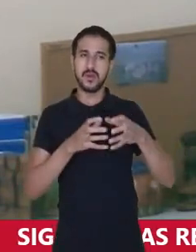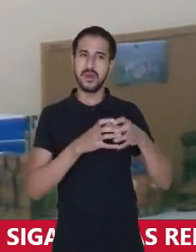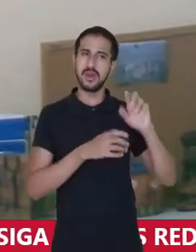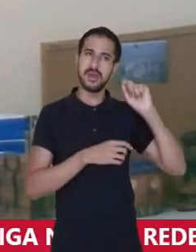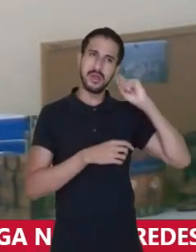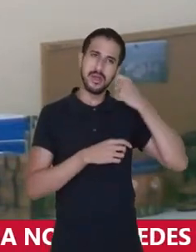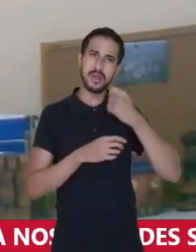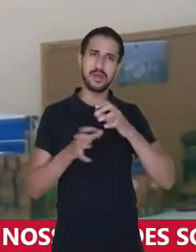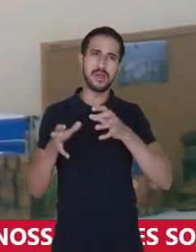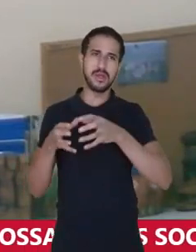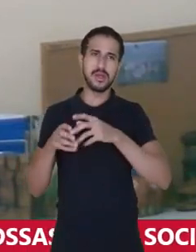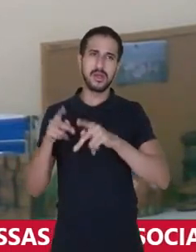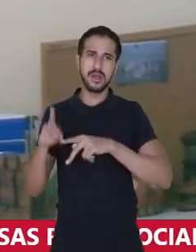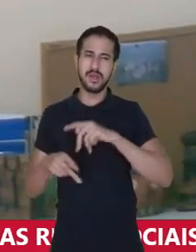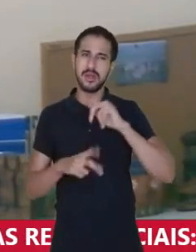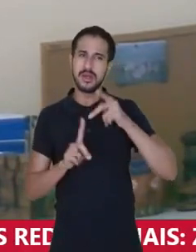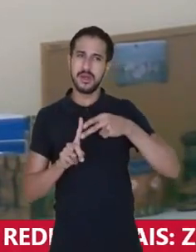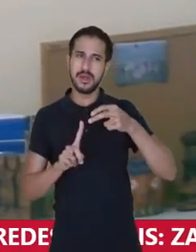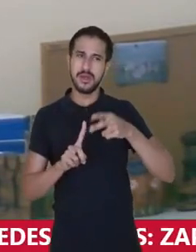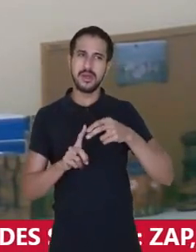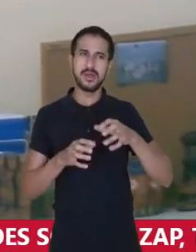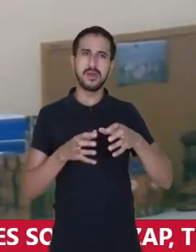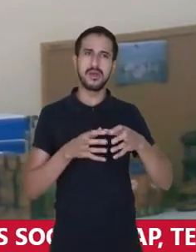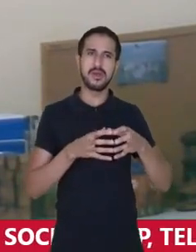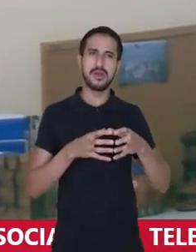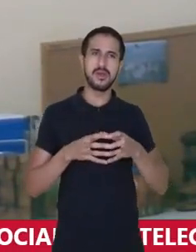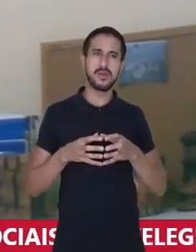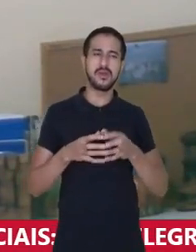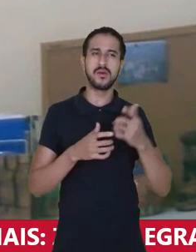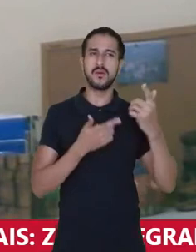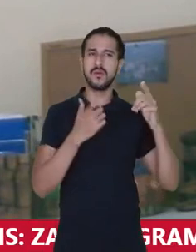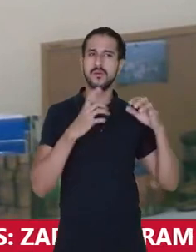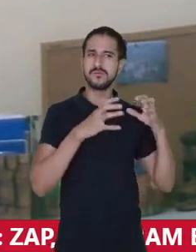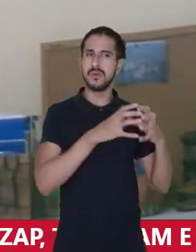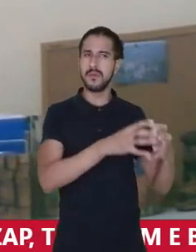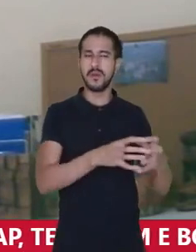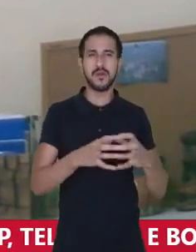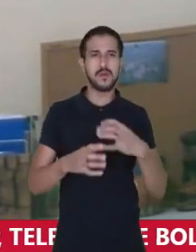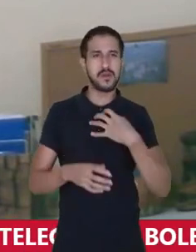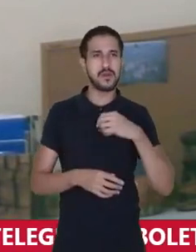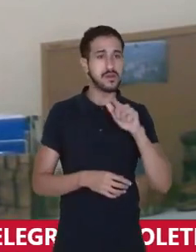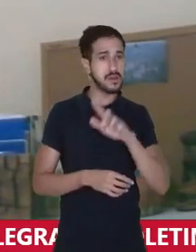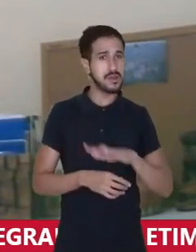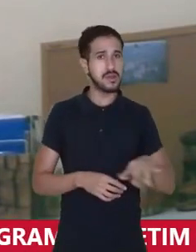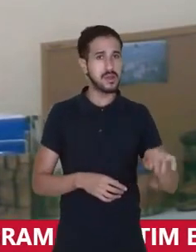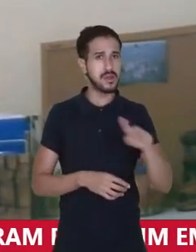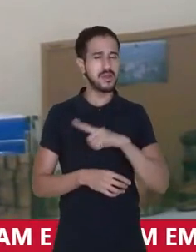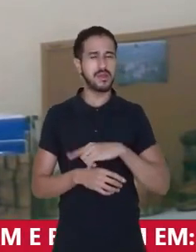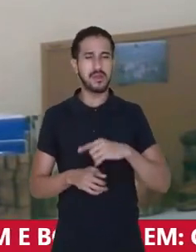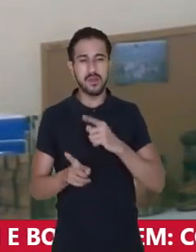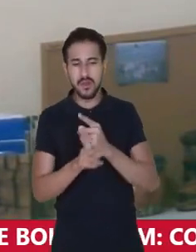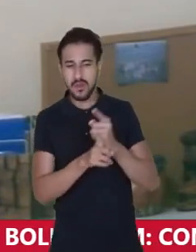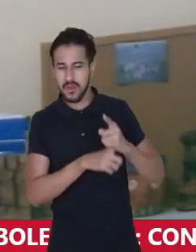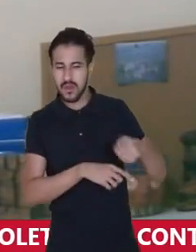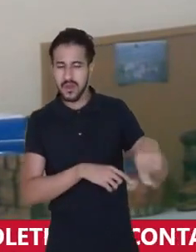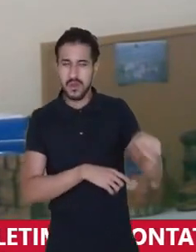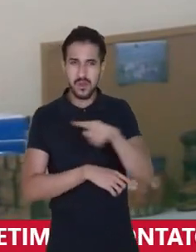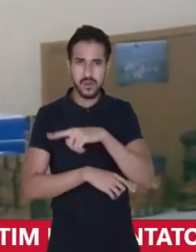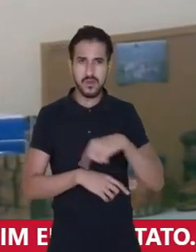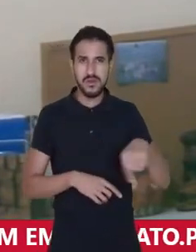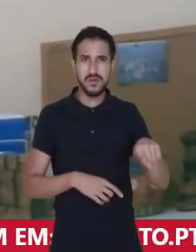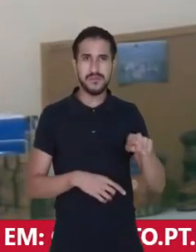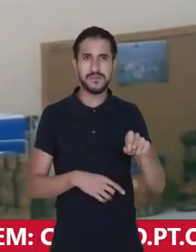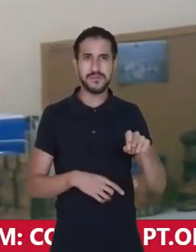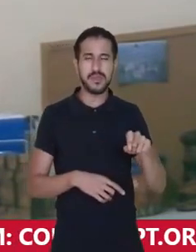comunidades indígenas, comunidades não brancas, enfim, de um modo geral, foram identificadas